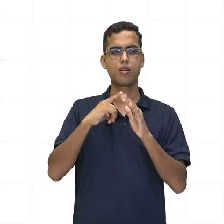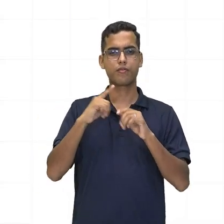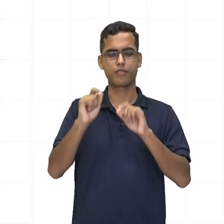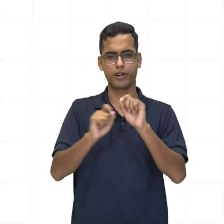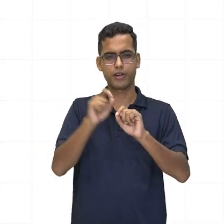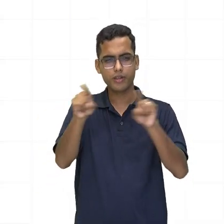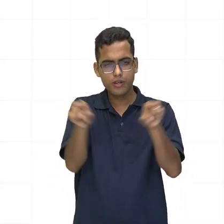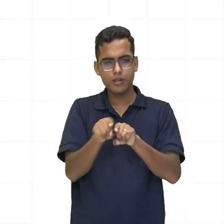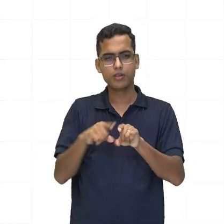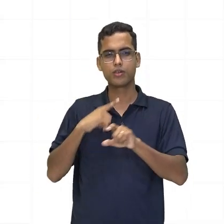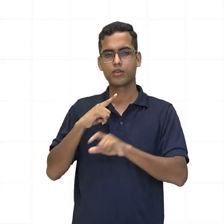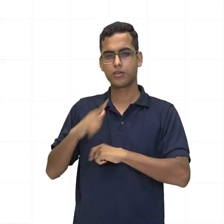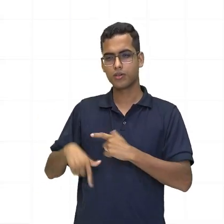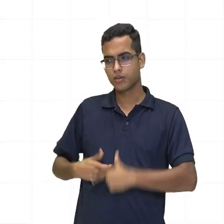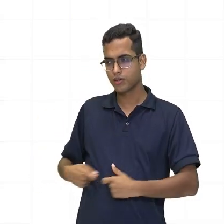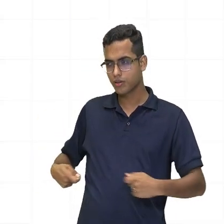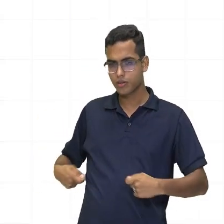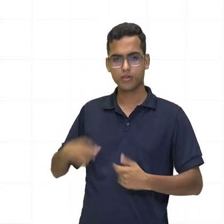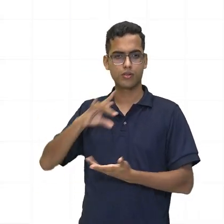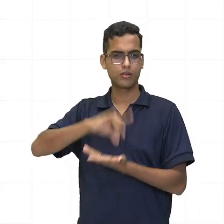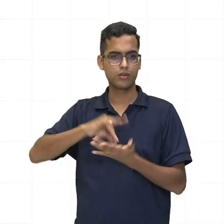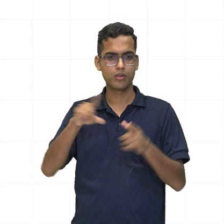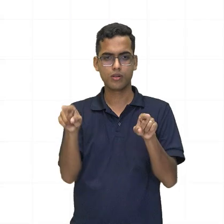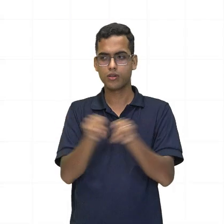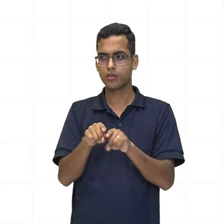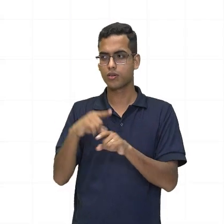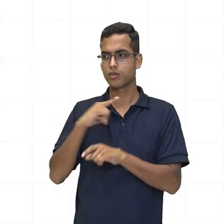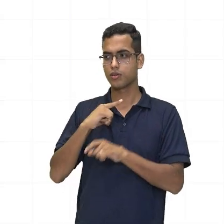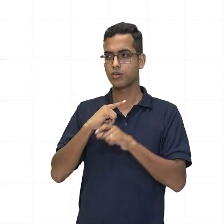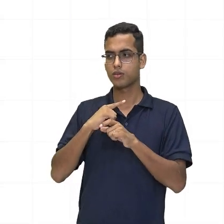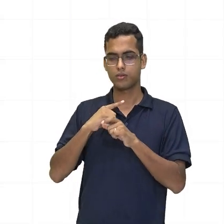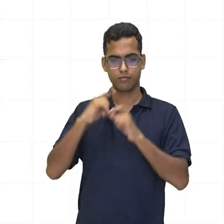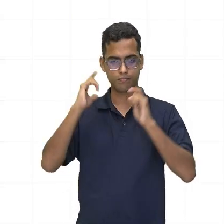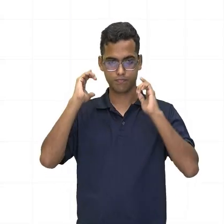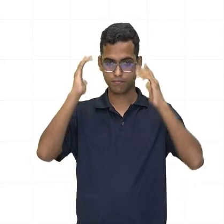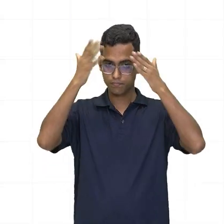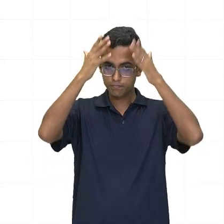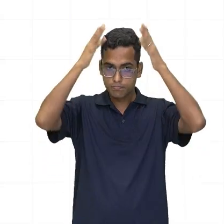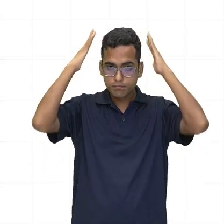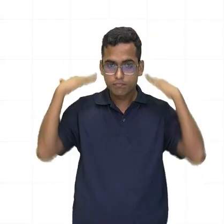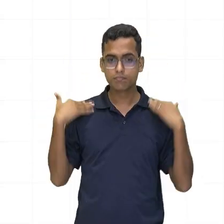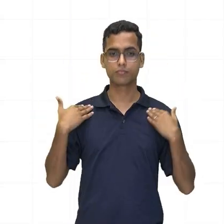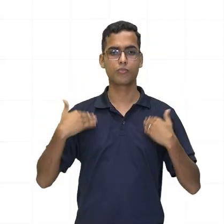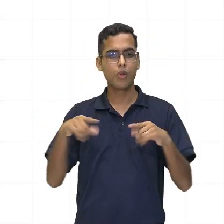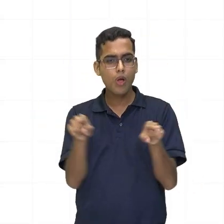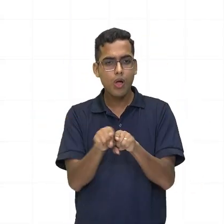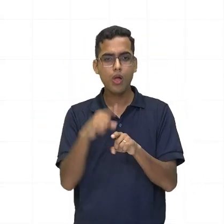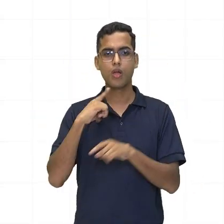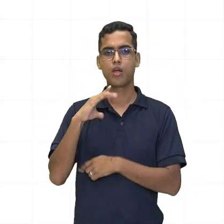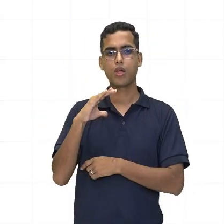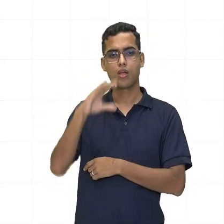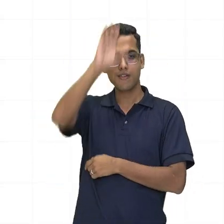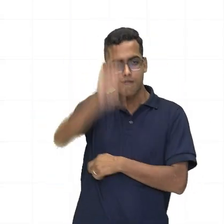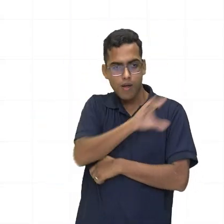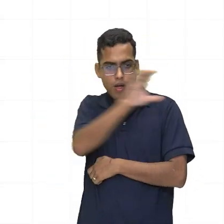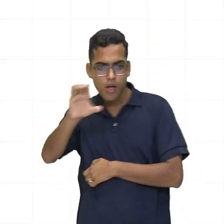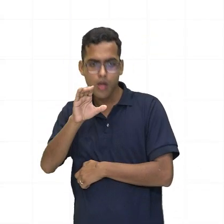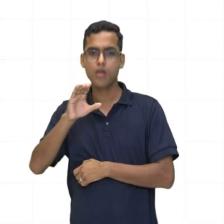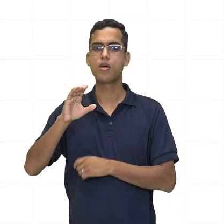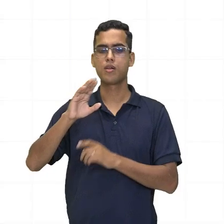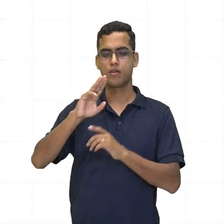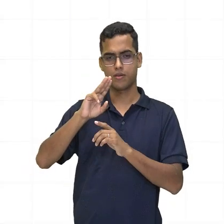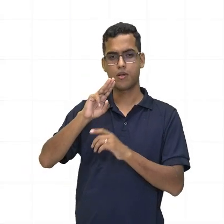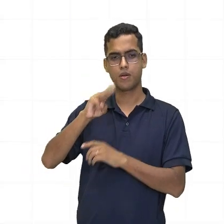e missionária Irmã Dorothy Stang, morta em 2005 defendendo os povos da Amazônia. Vamos ver